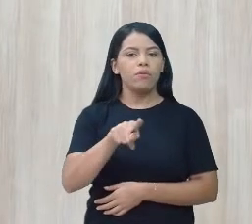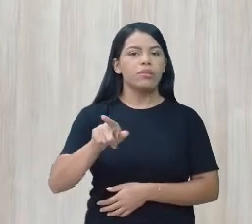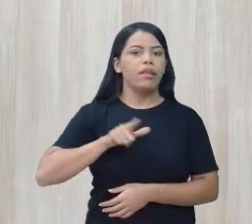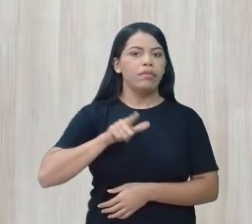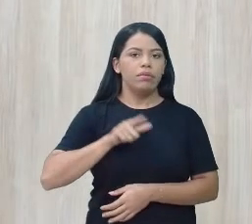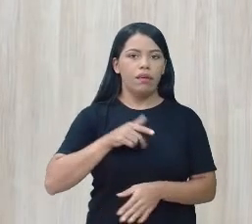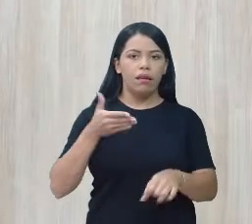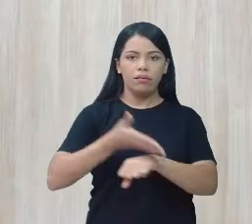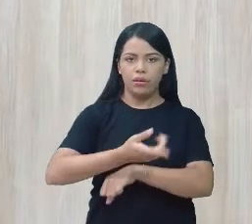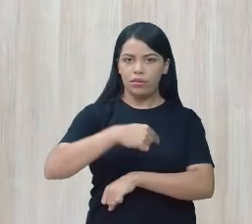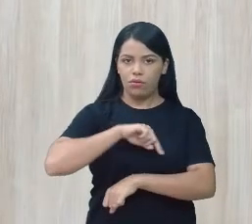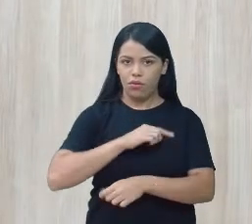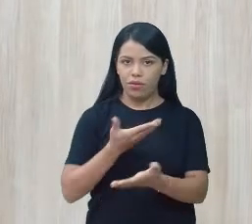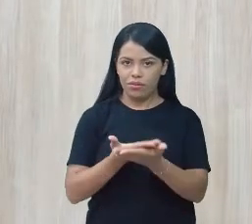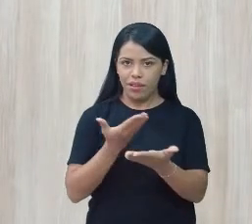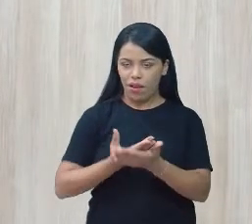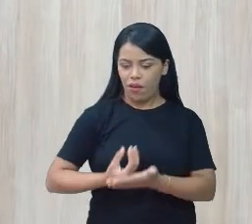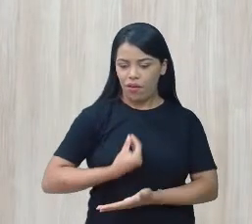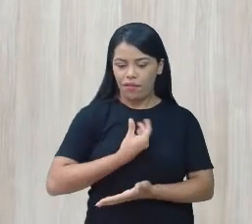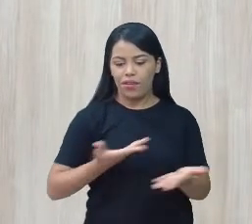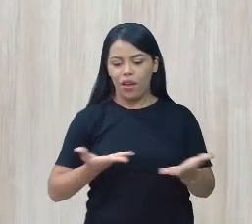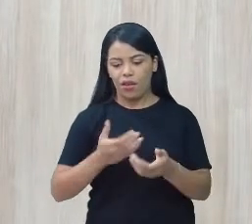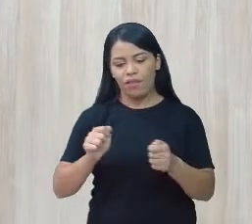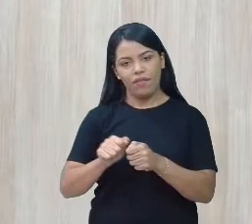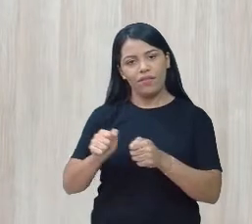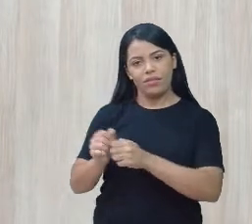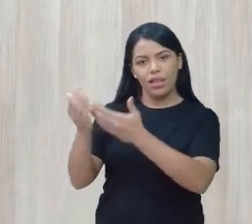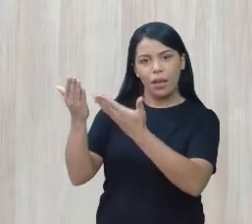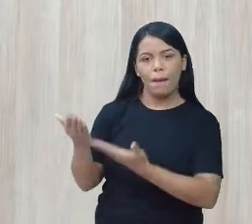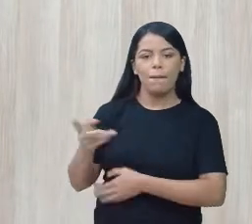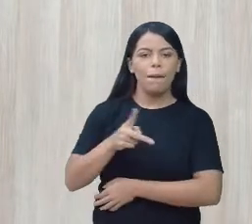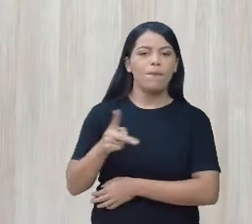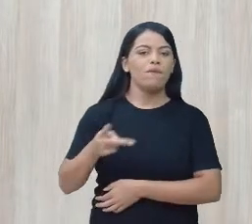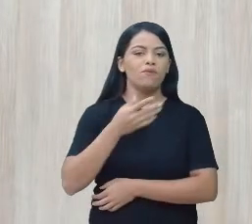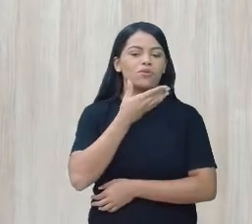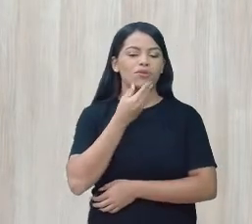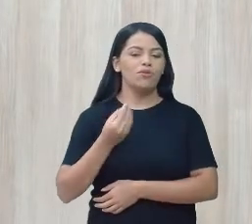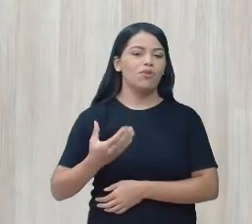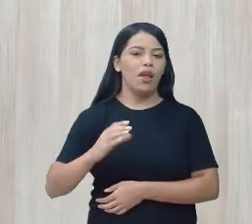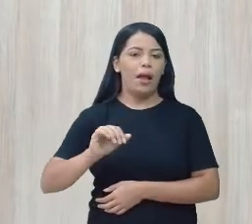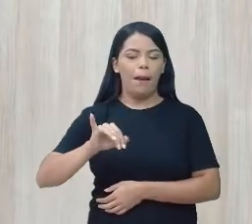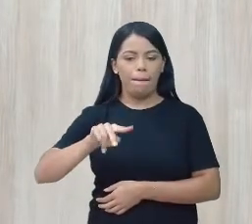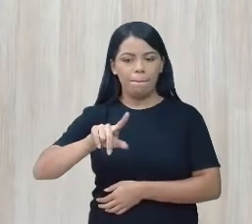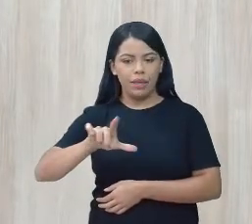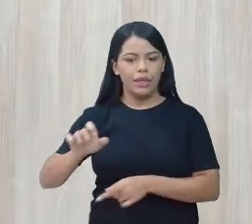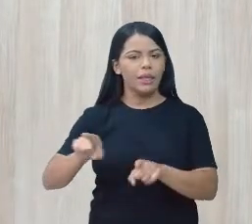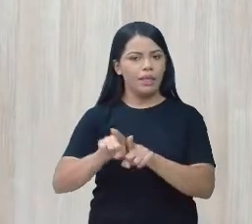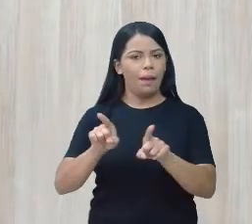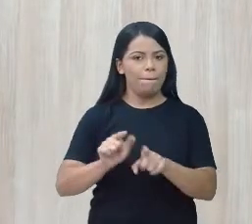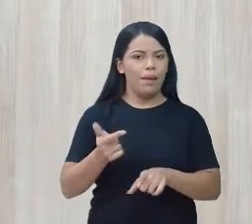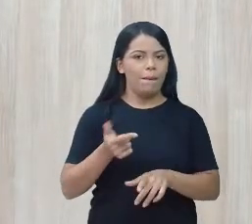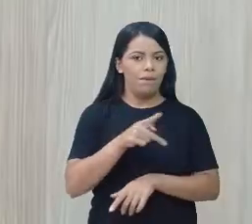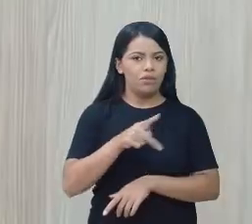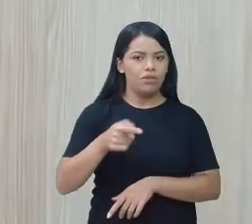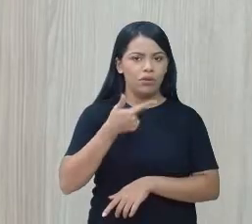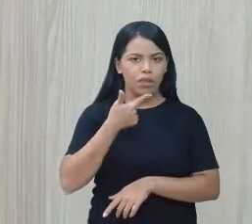nossa aula, que será feito hoje pela professora Camille Borba, também de língua portuguesa. Vamos dar um oi para ela?